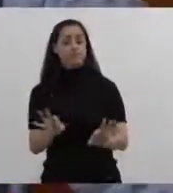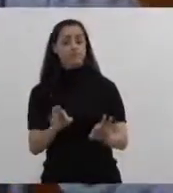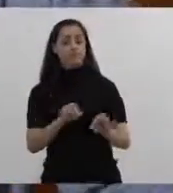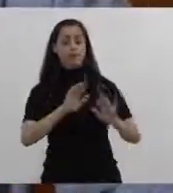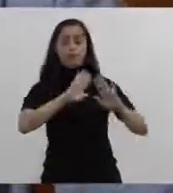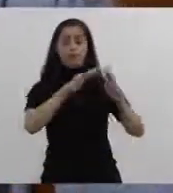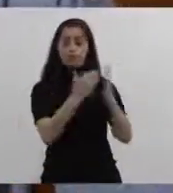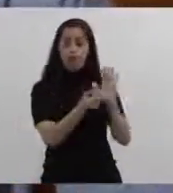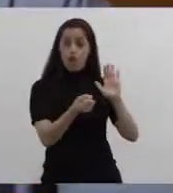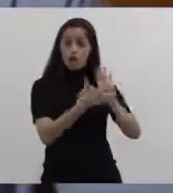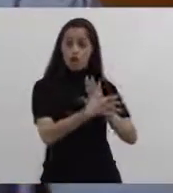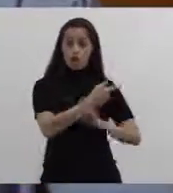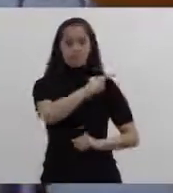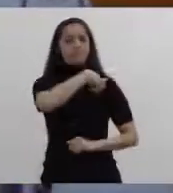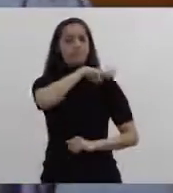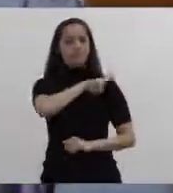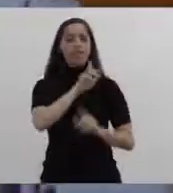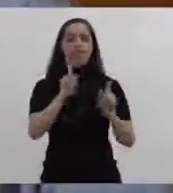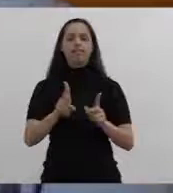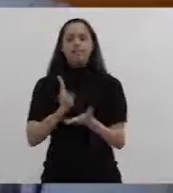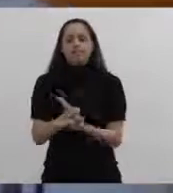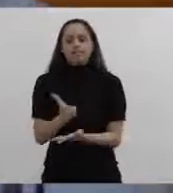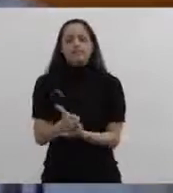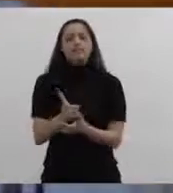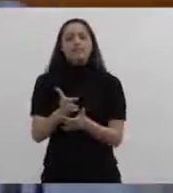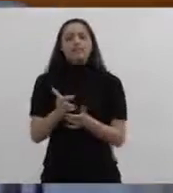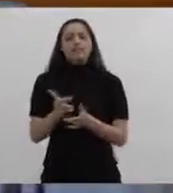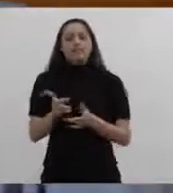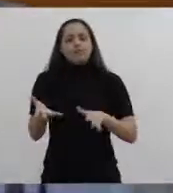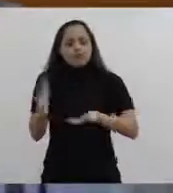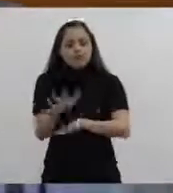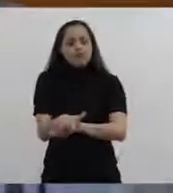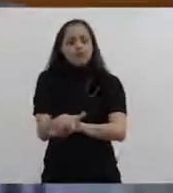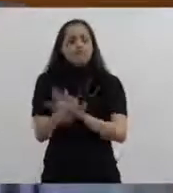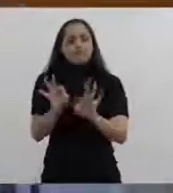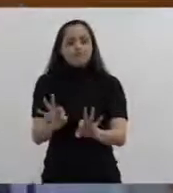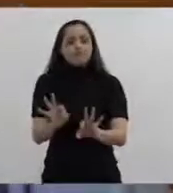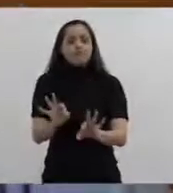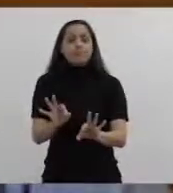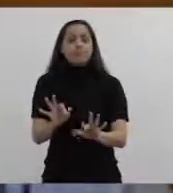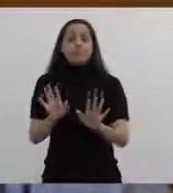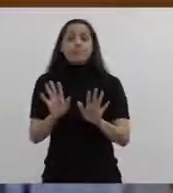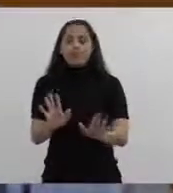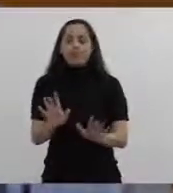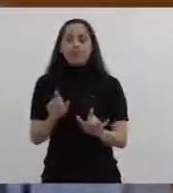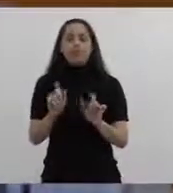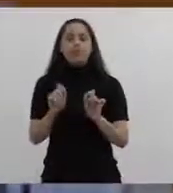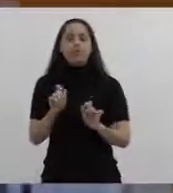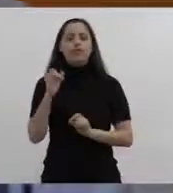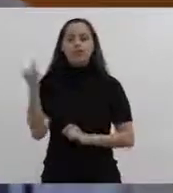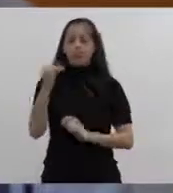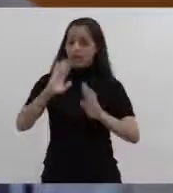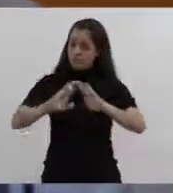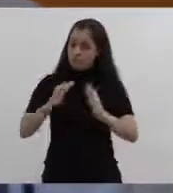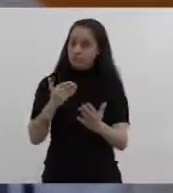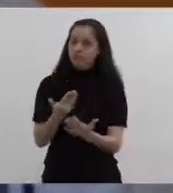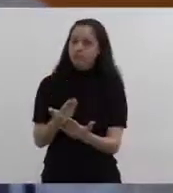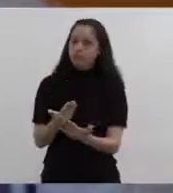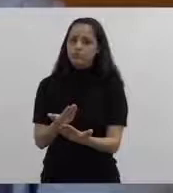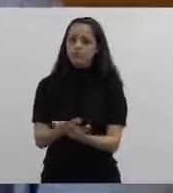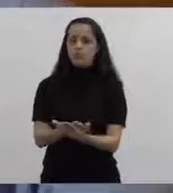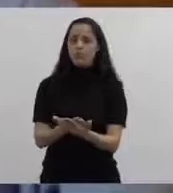secundária permite é propor a questão da inclusão como um marco. Isso é, que as escolas se abram um pouco